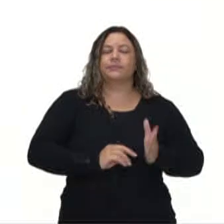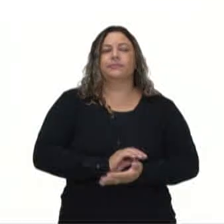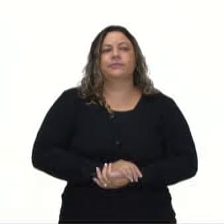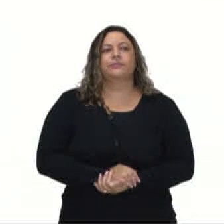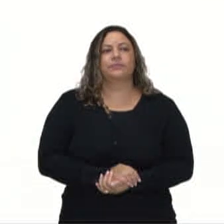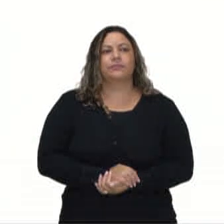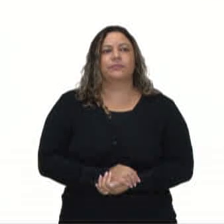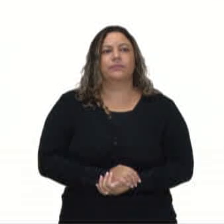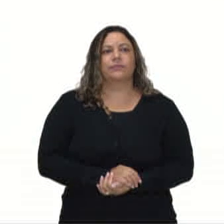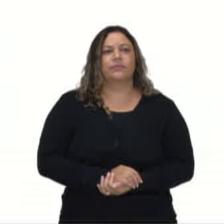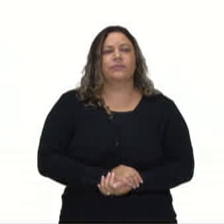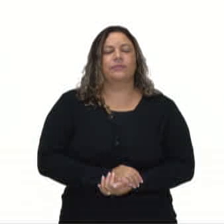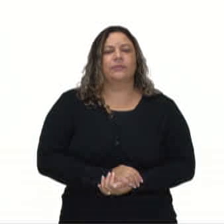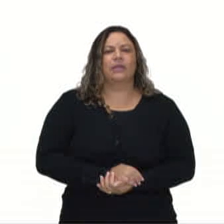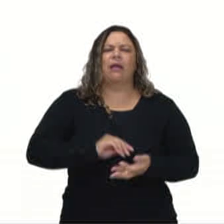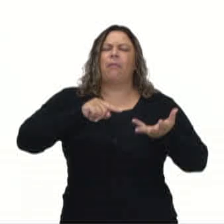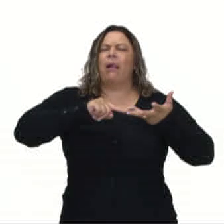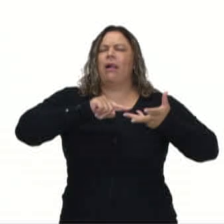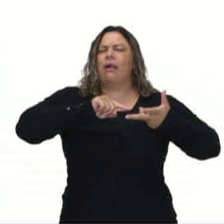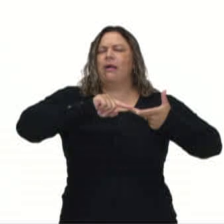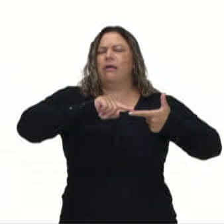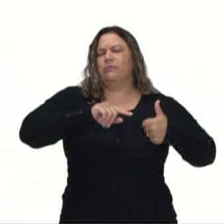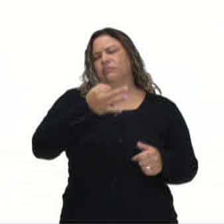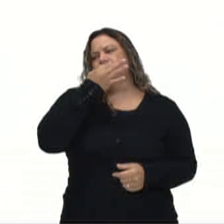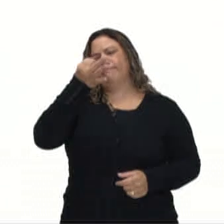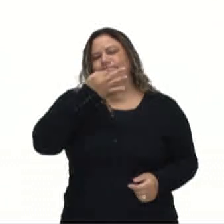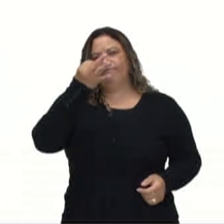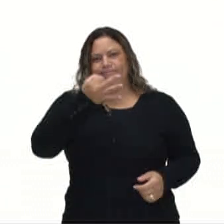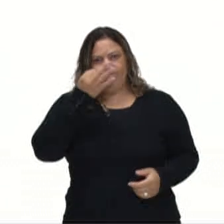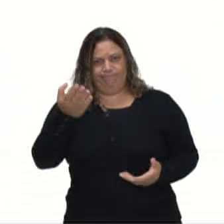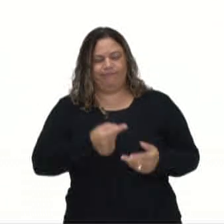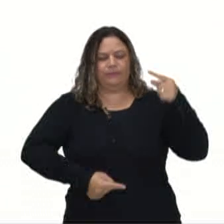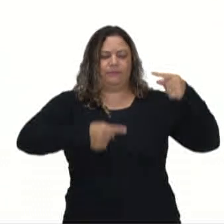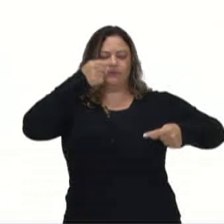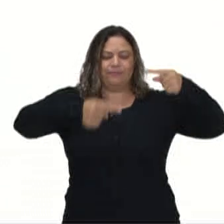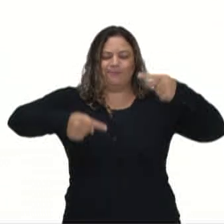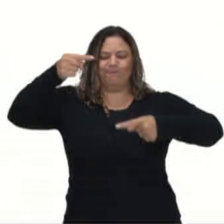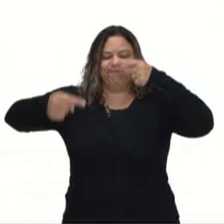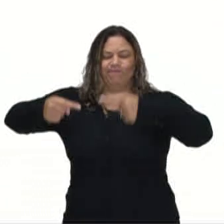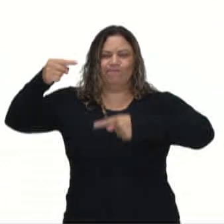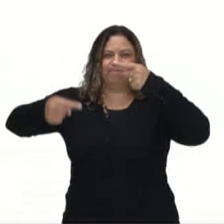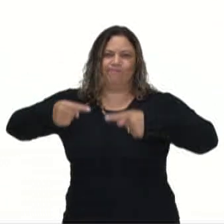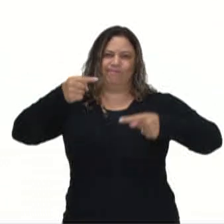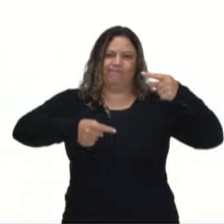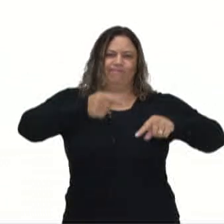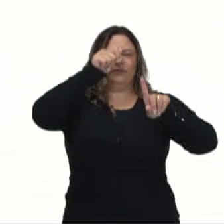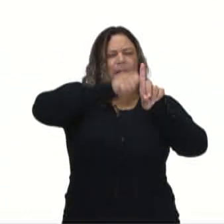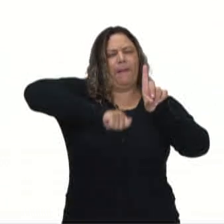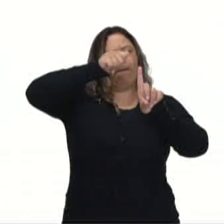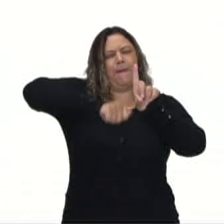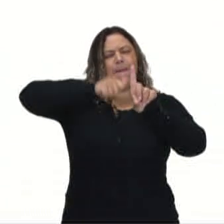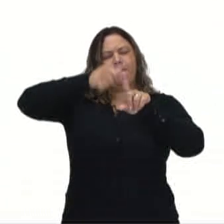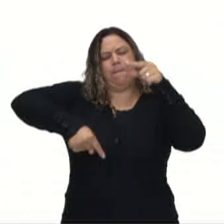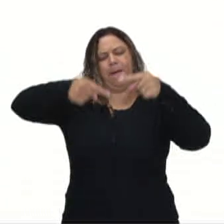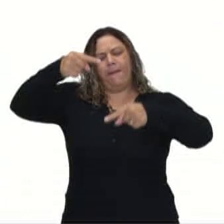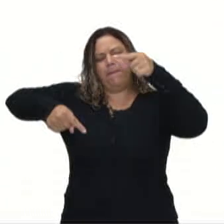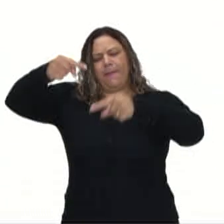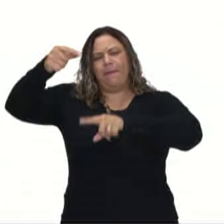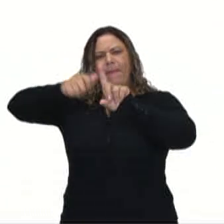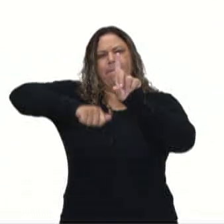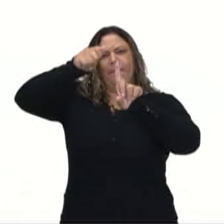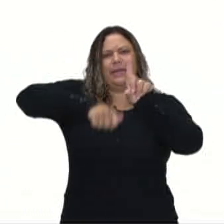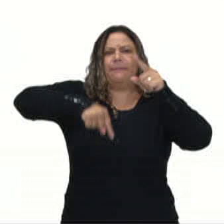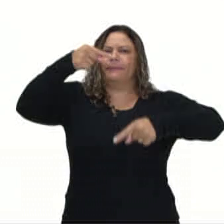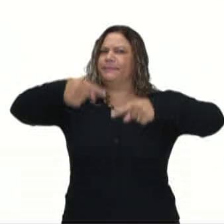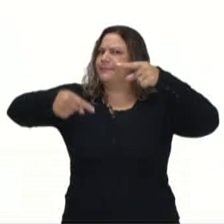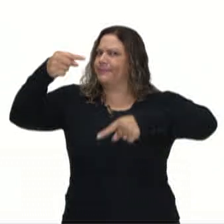Essa diversidade de opiniões deu lugar a uma discussão que durou longos meses. A princípio,